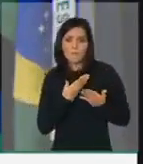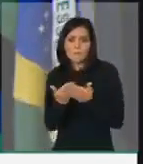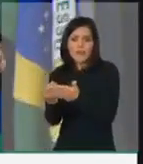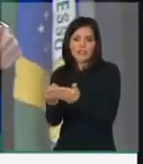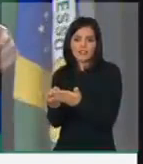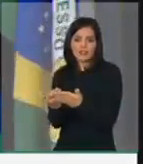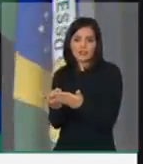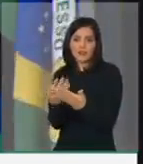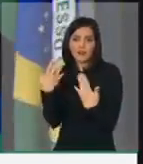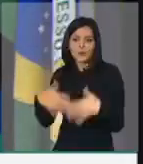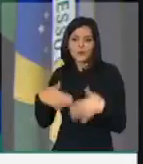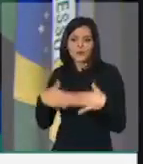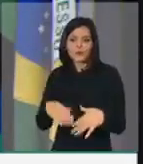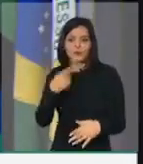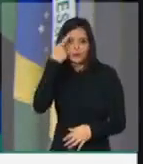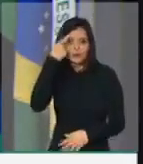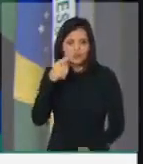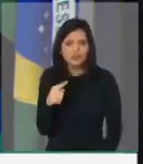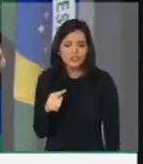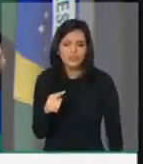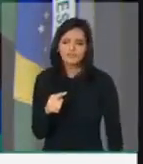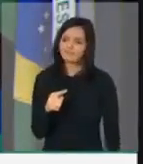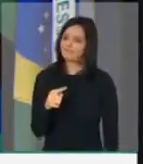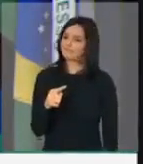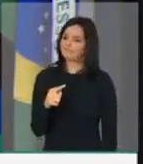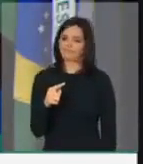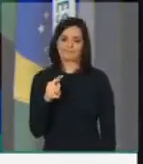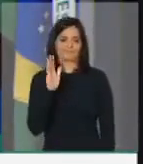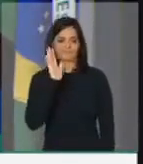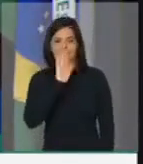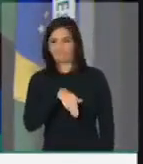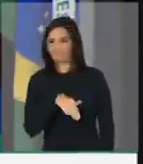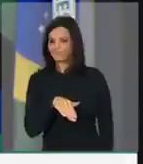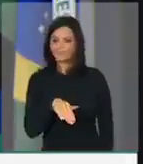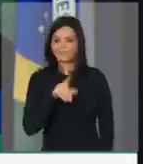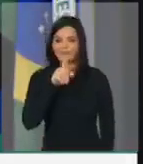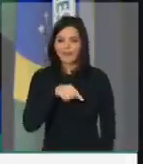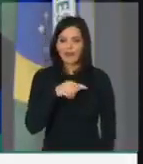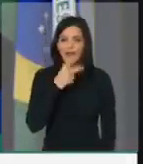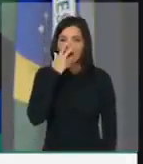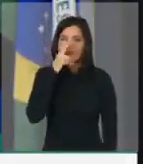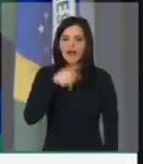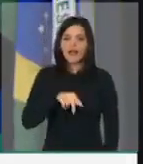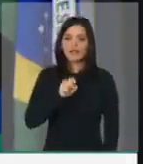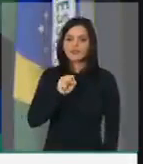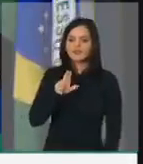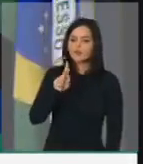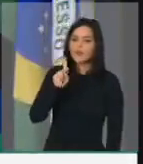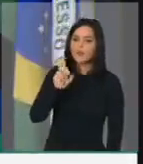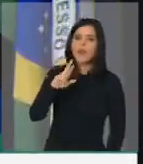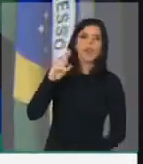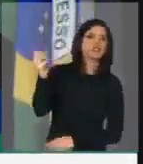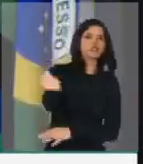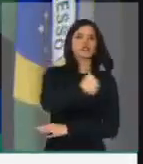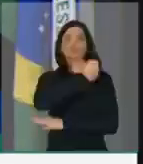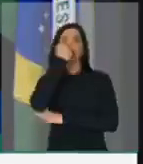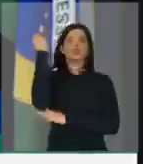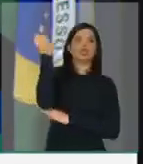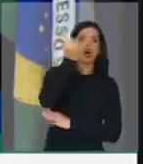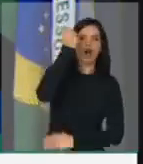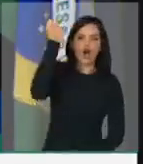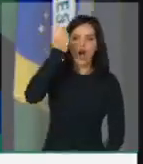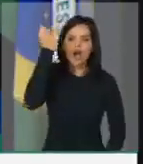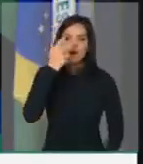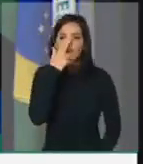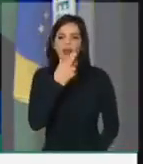impeachment que não durou nem um dia é super pedido de impeachment que foi não é super é tinha que ser pedido de